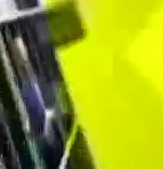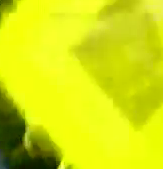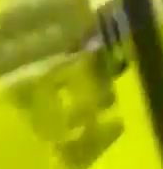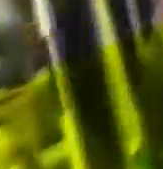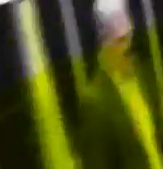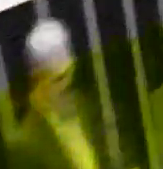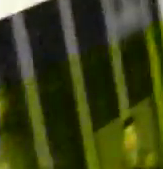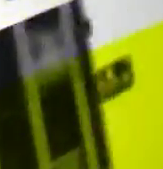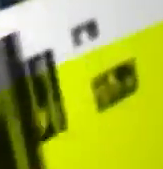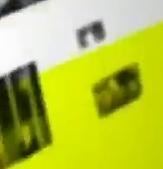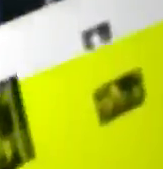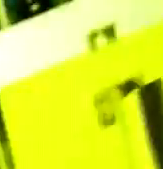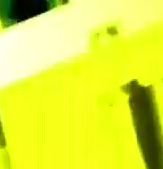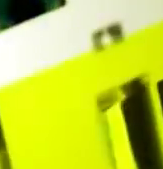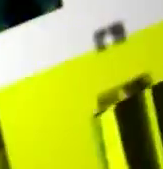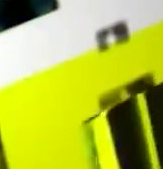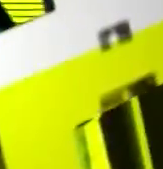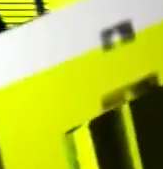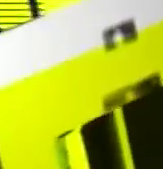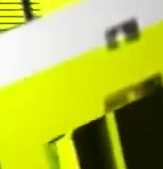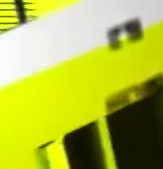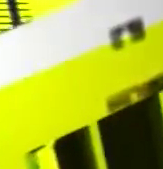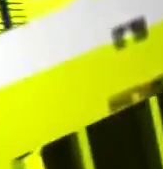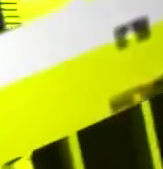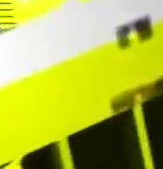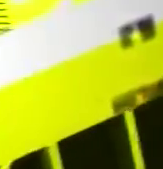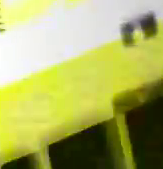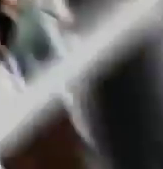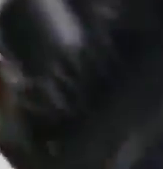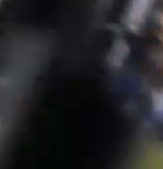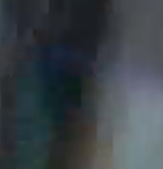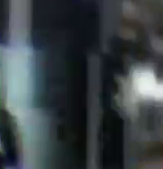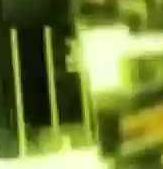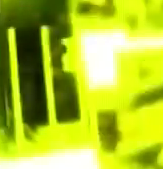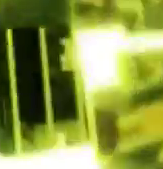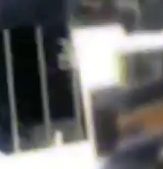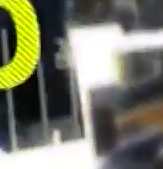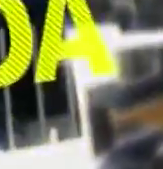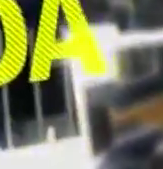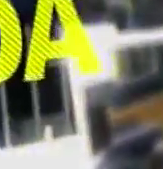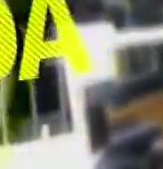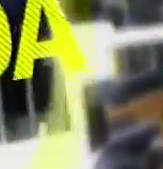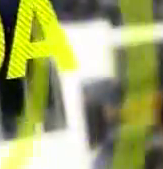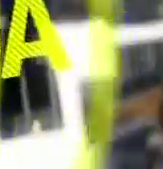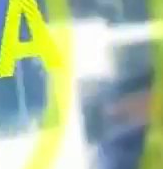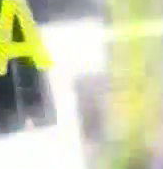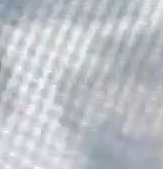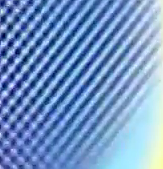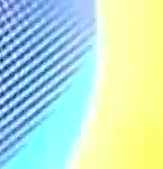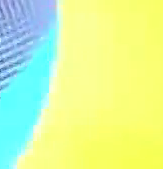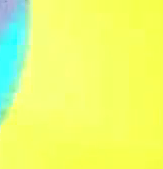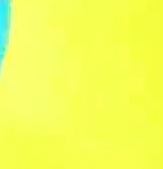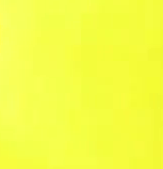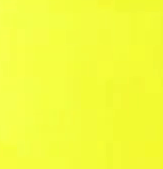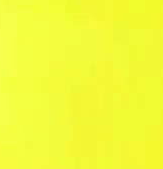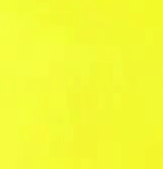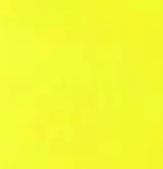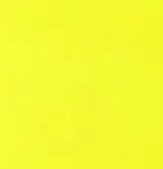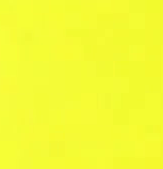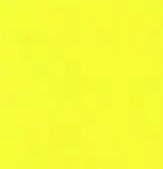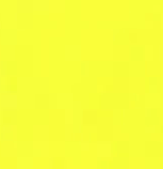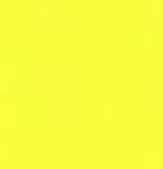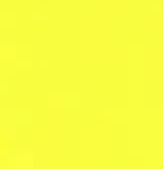sejam menos importantes. Um segundo encaminhamento. Ministério de Santos, no meu estado de São Paulo.